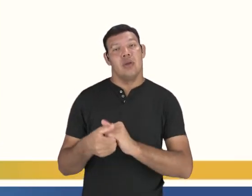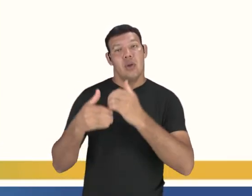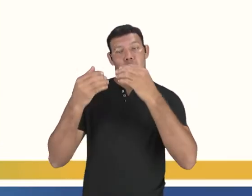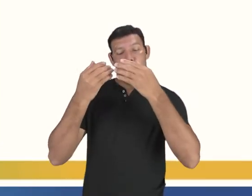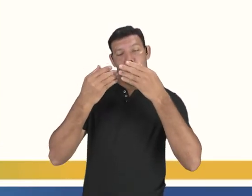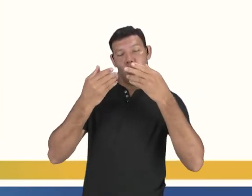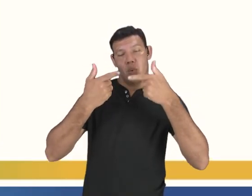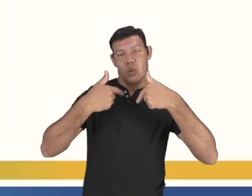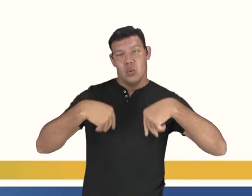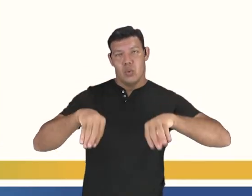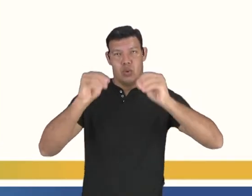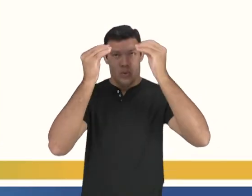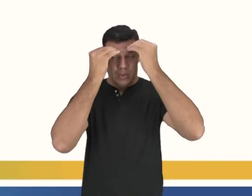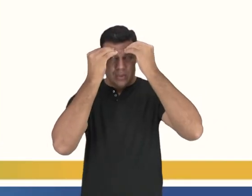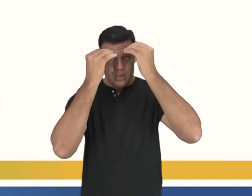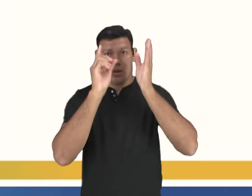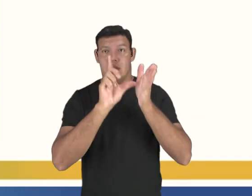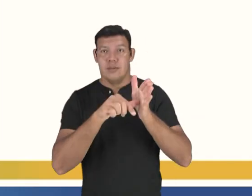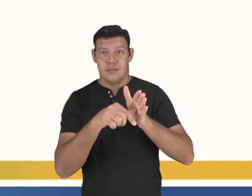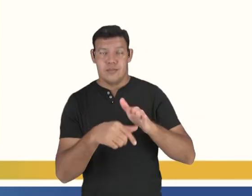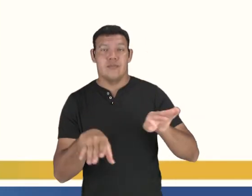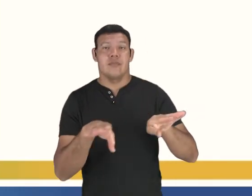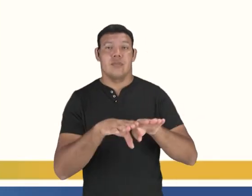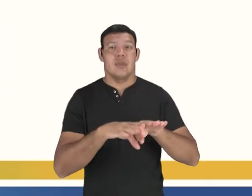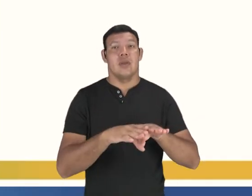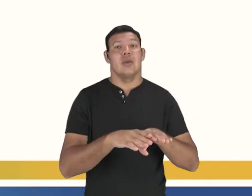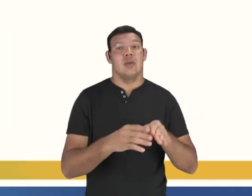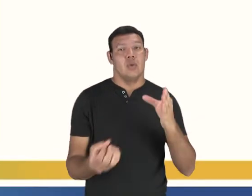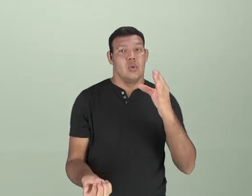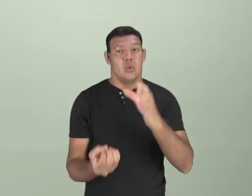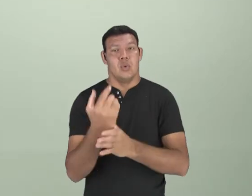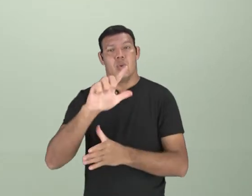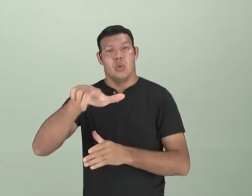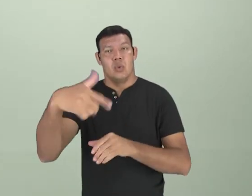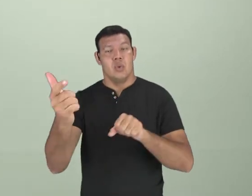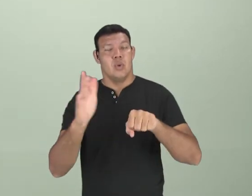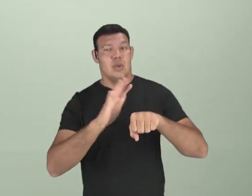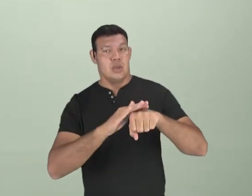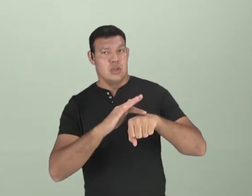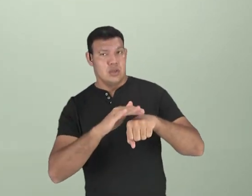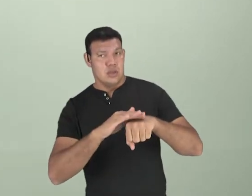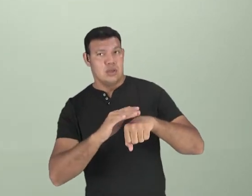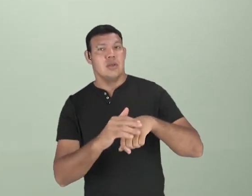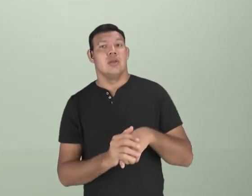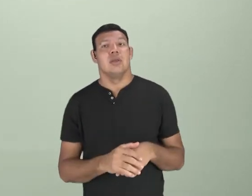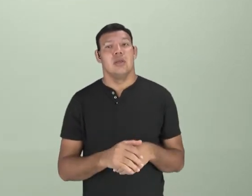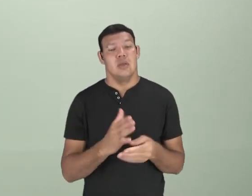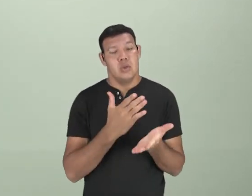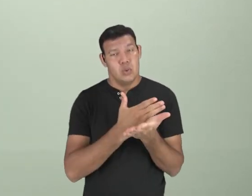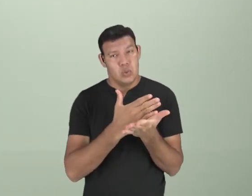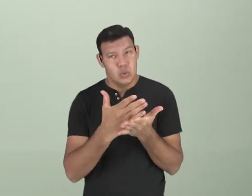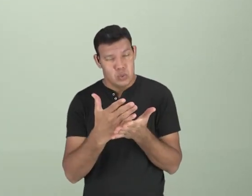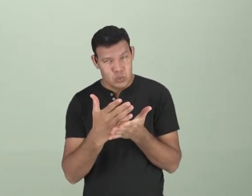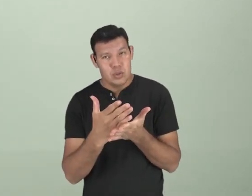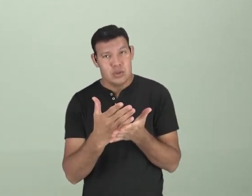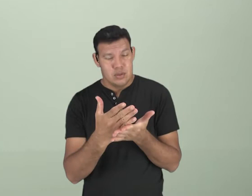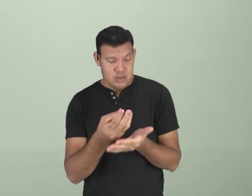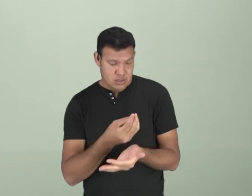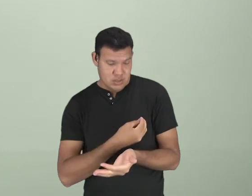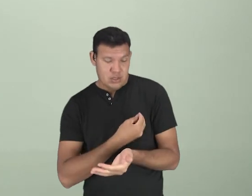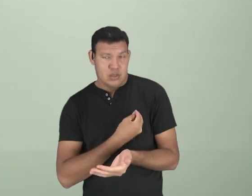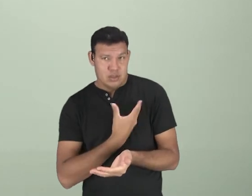cognitivo e predisposição ao aparecimento de outras doenças. Então, quando a criança, ali nos seus primeiros anos de vida, ela tem